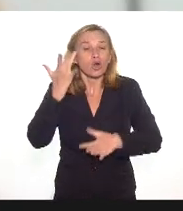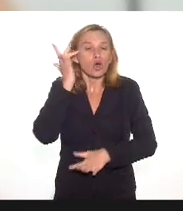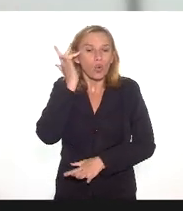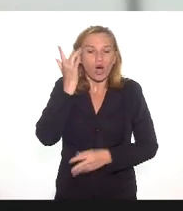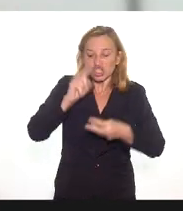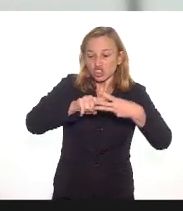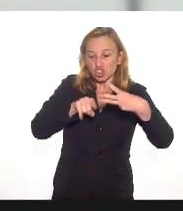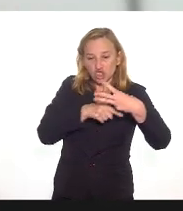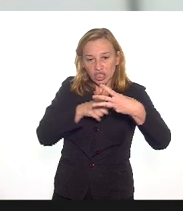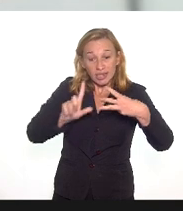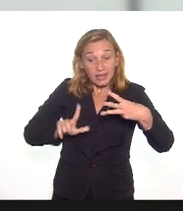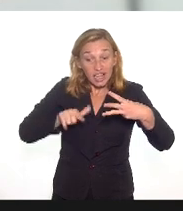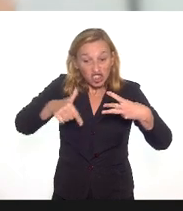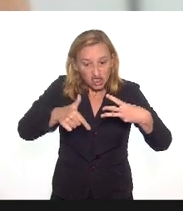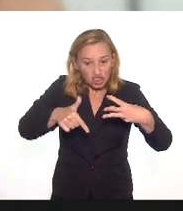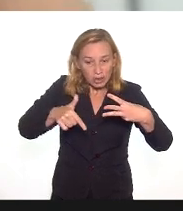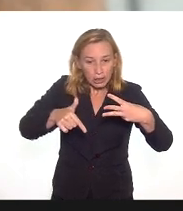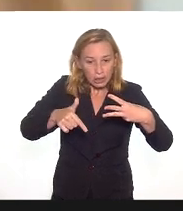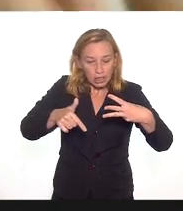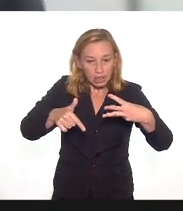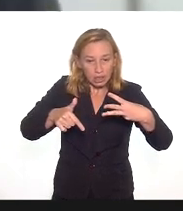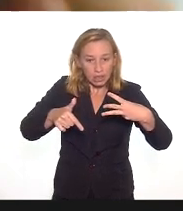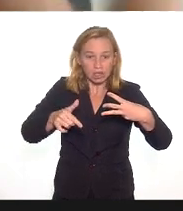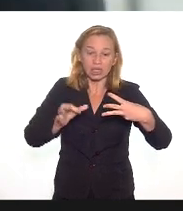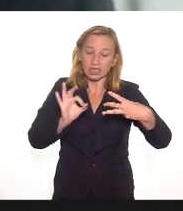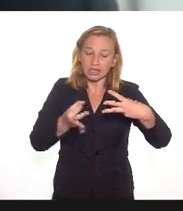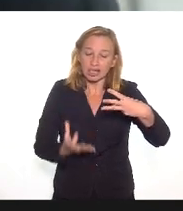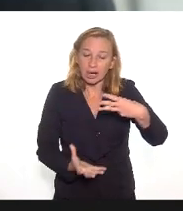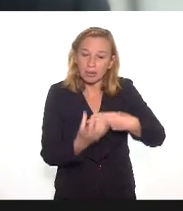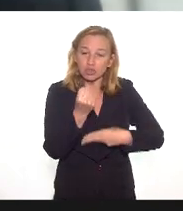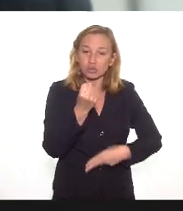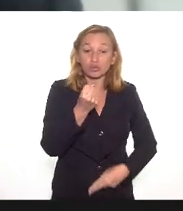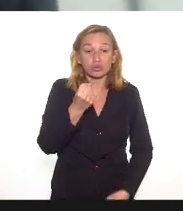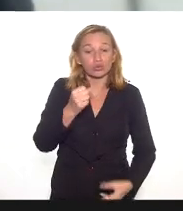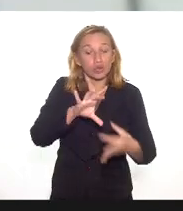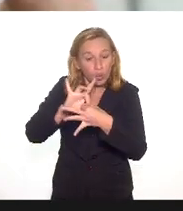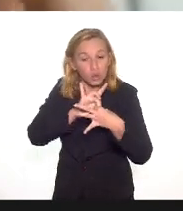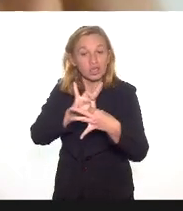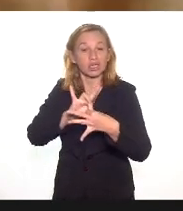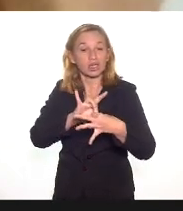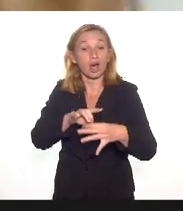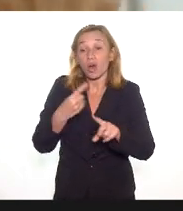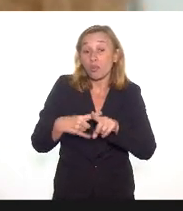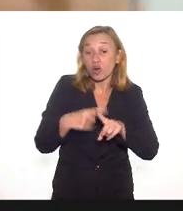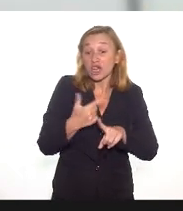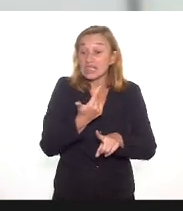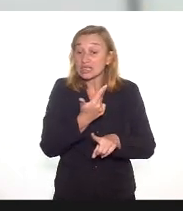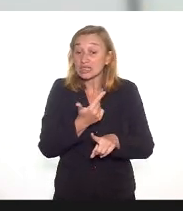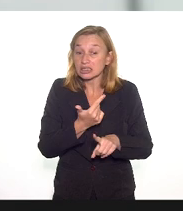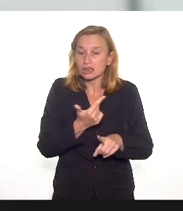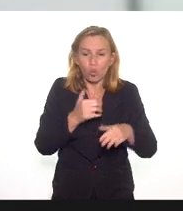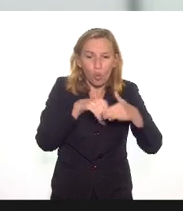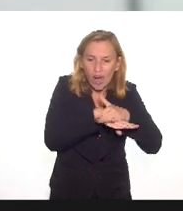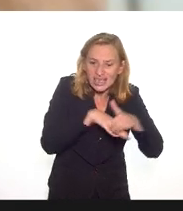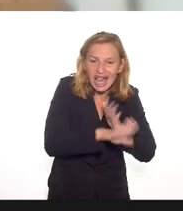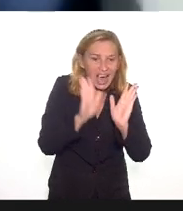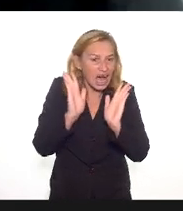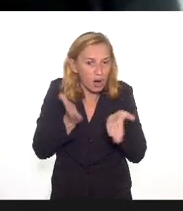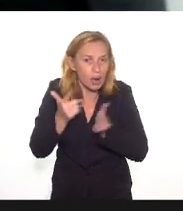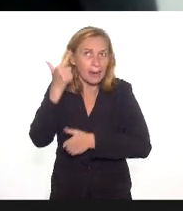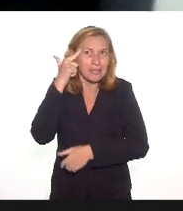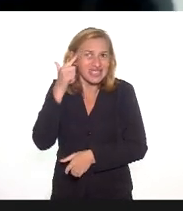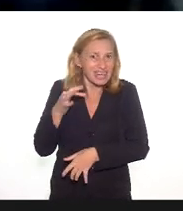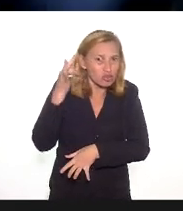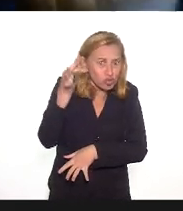três ações estão intimamente ligadas, porque se a gente não poupar agora e pensar